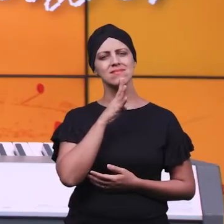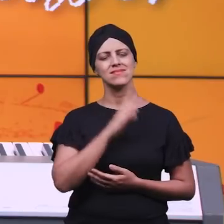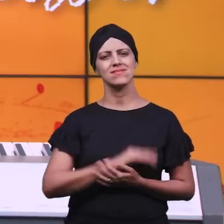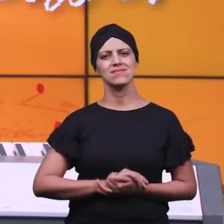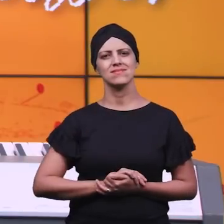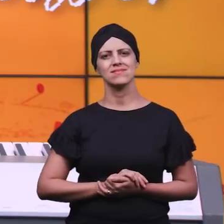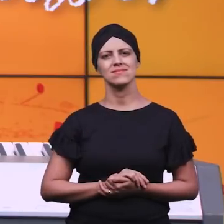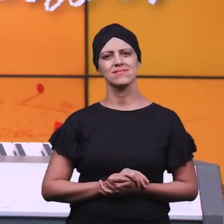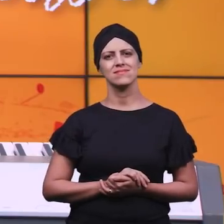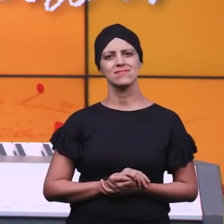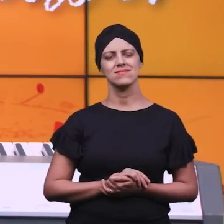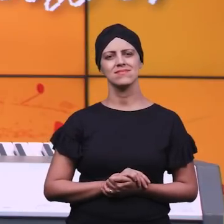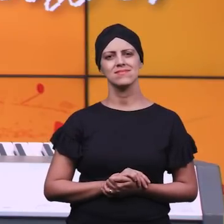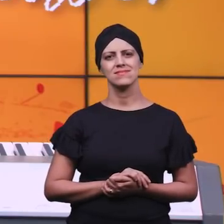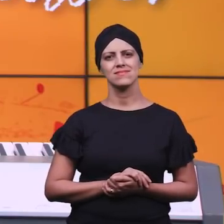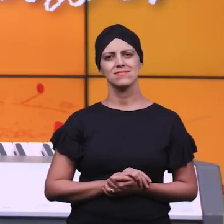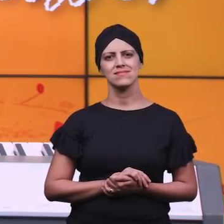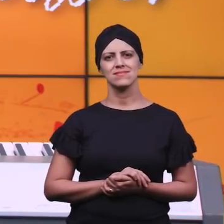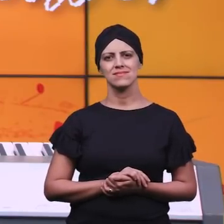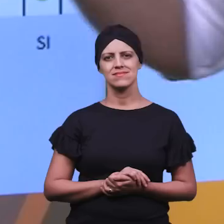cifras.